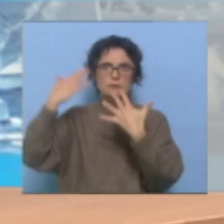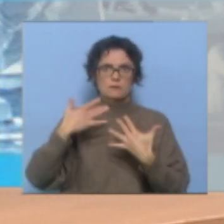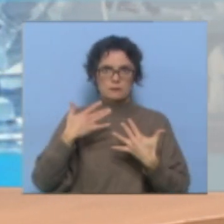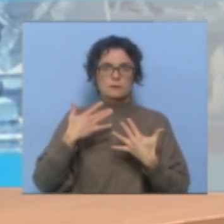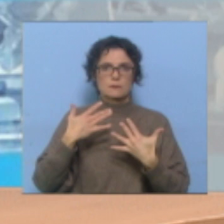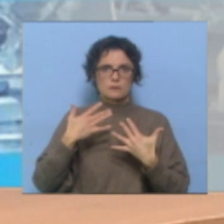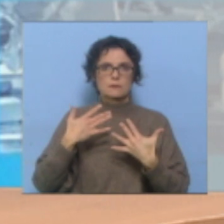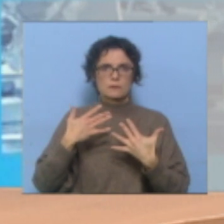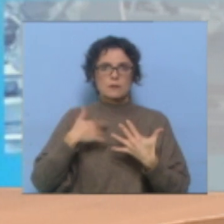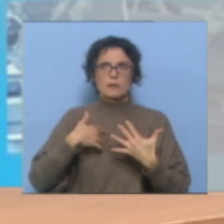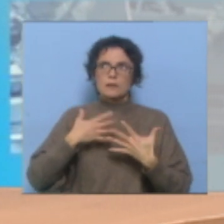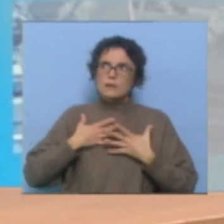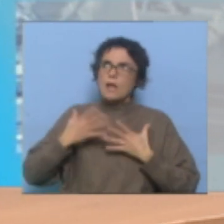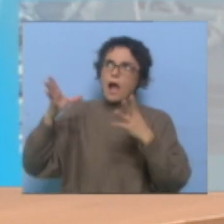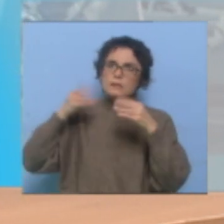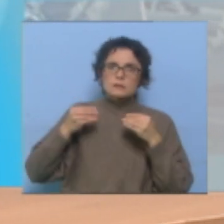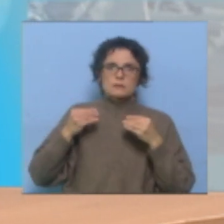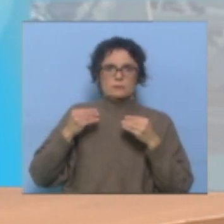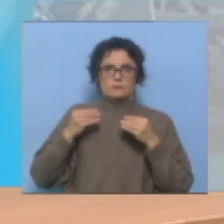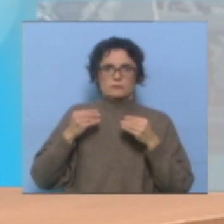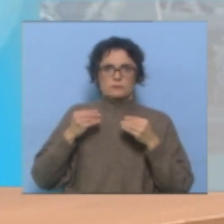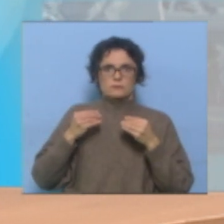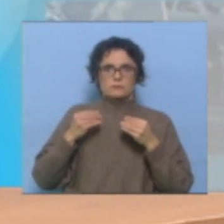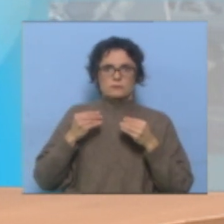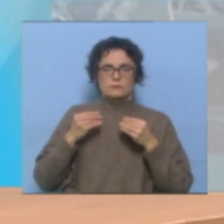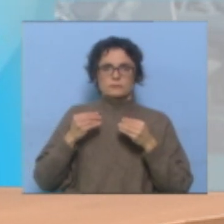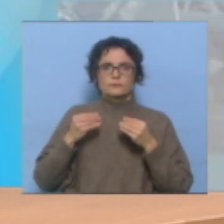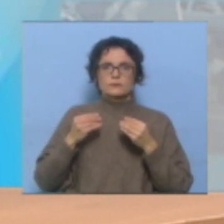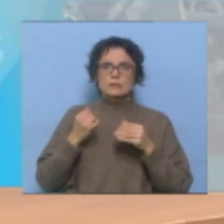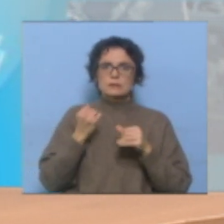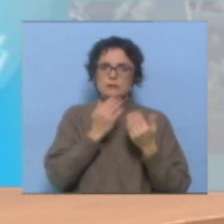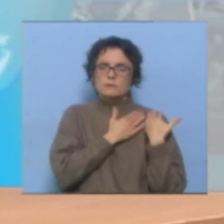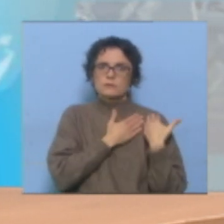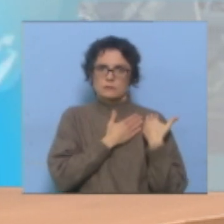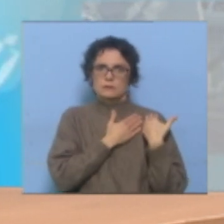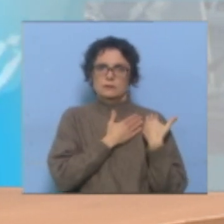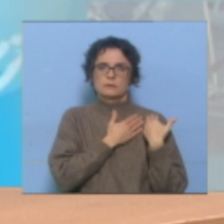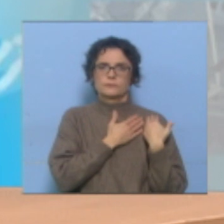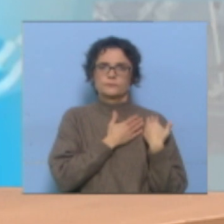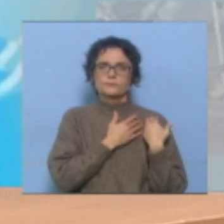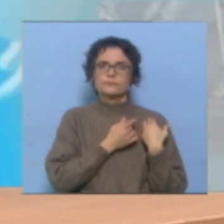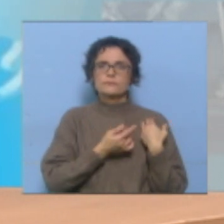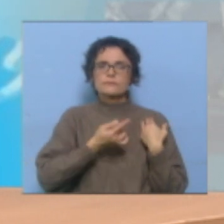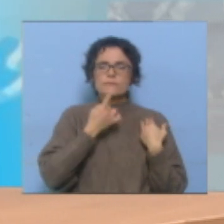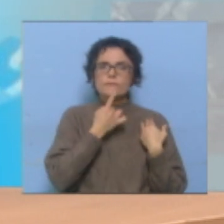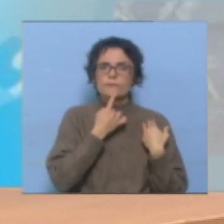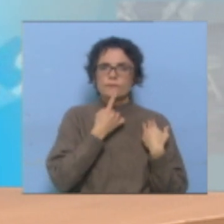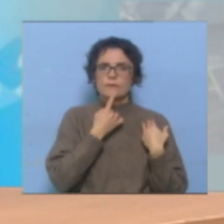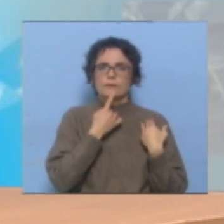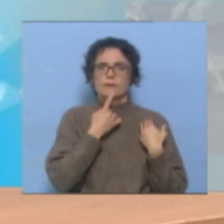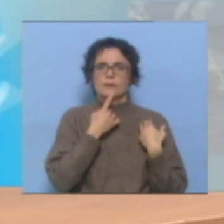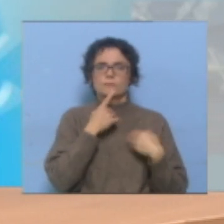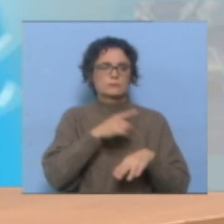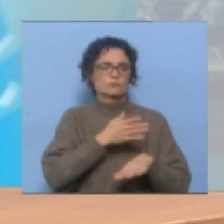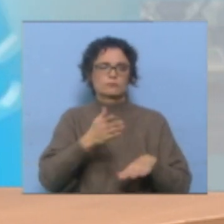lhe tocou e ele abriu-se à graça do Espírito Santo para perceber os sinais dos tempos